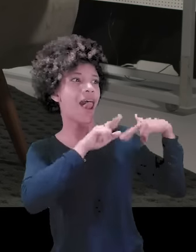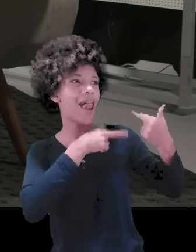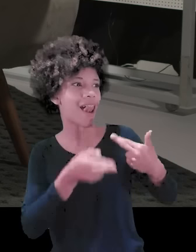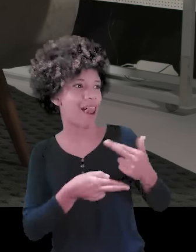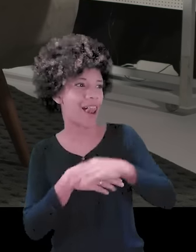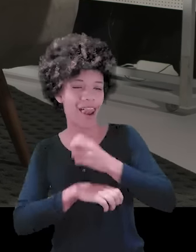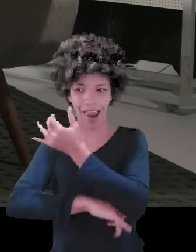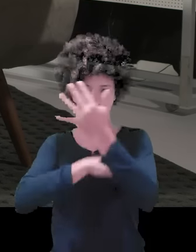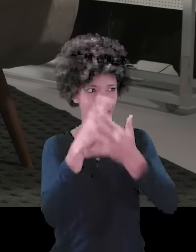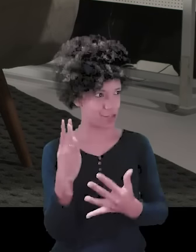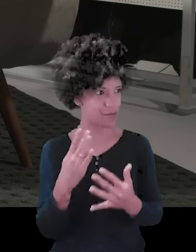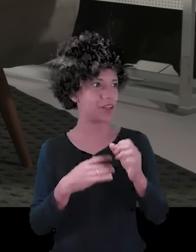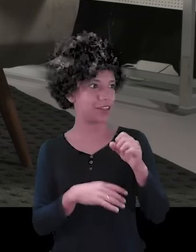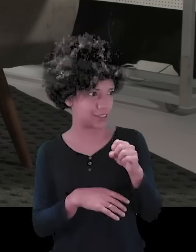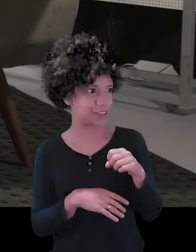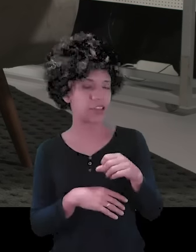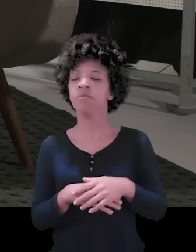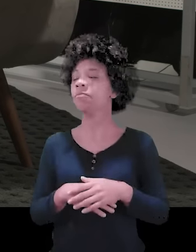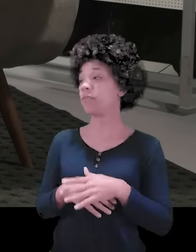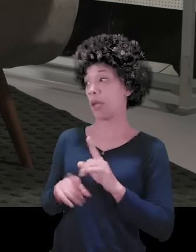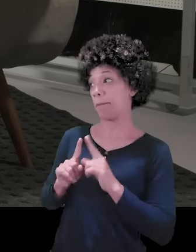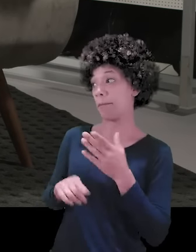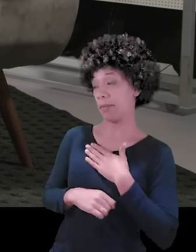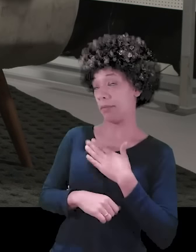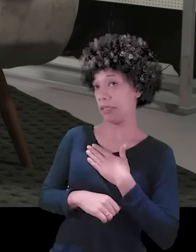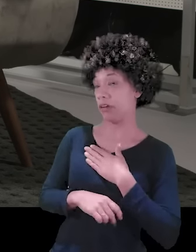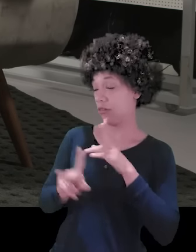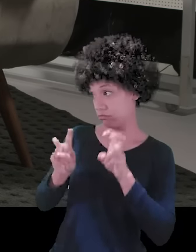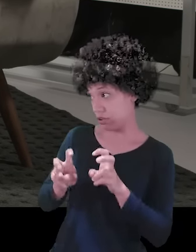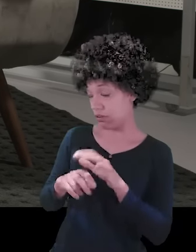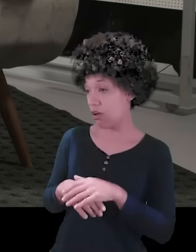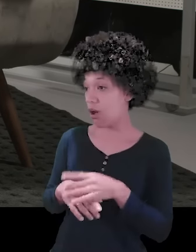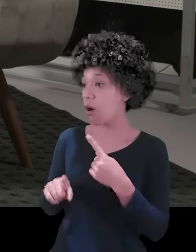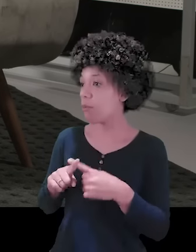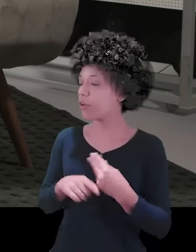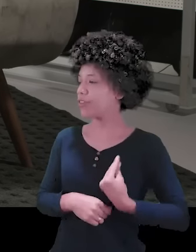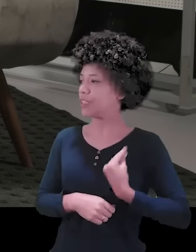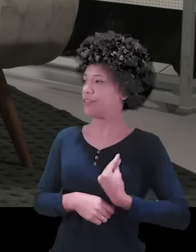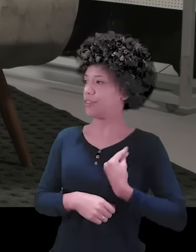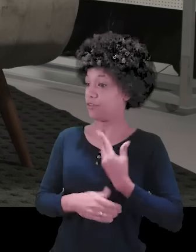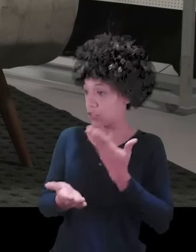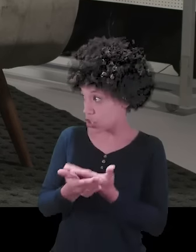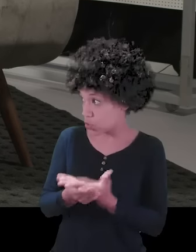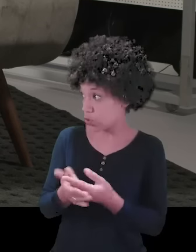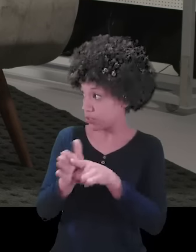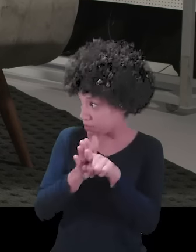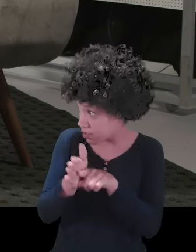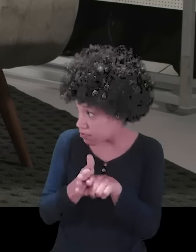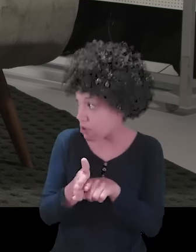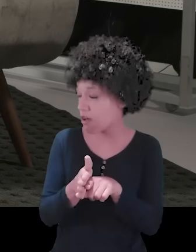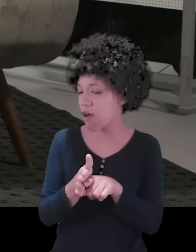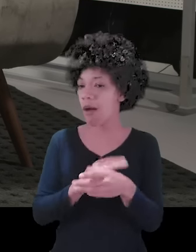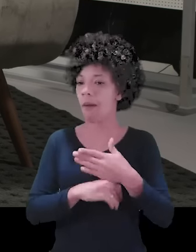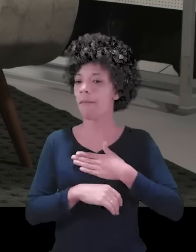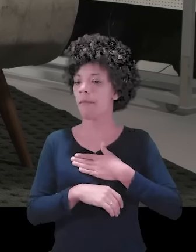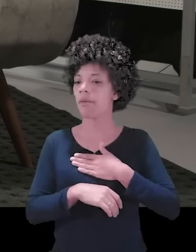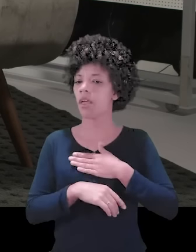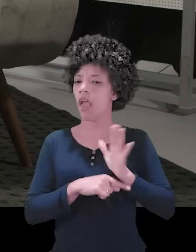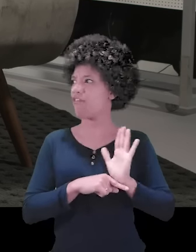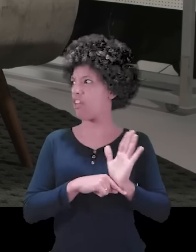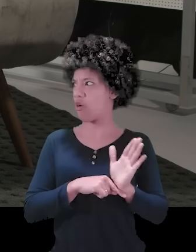sem qualquer coisa mas para mim é um assunto que você vive esse assunto você estuda para mim um